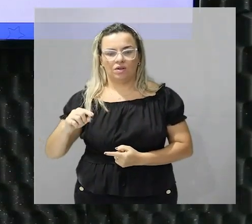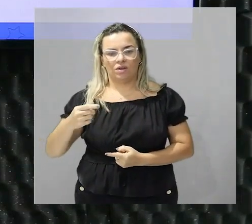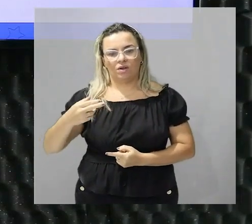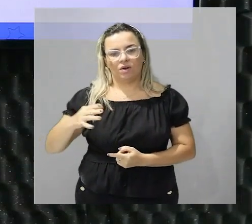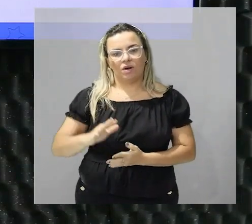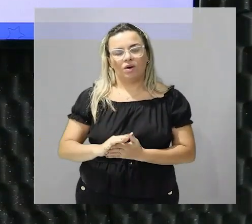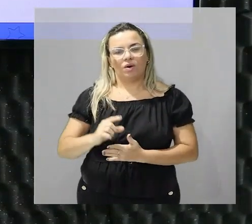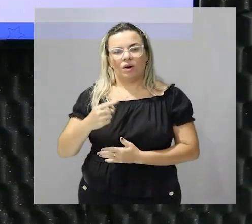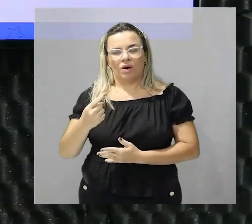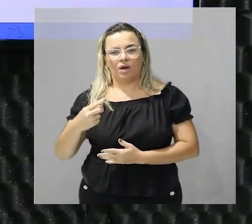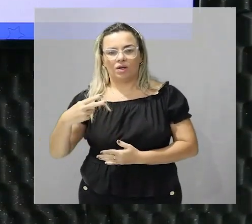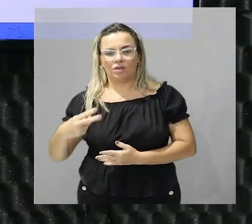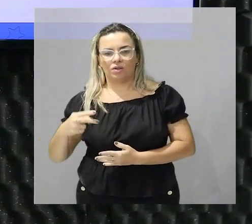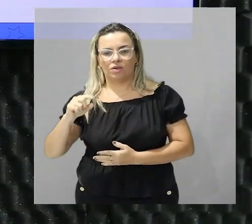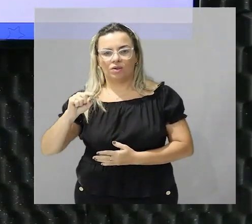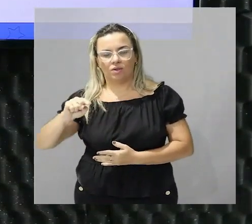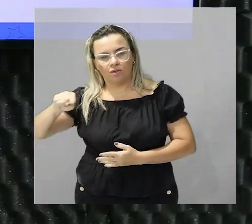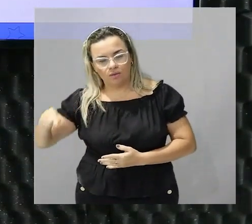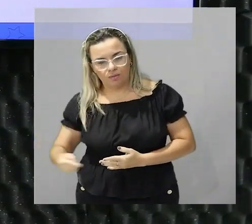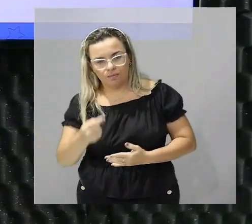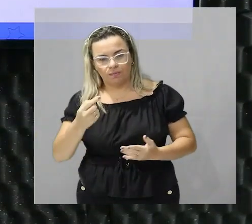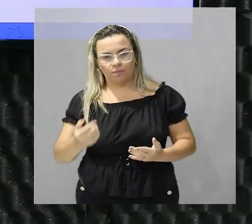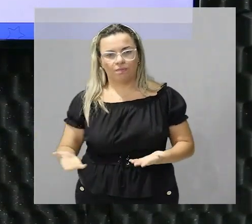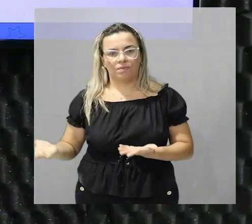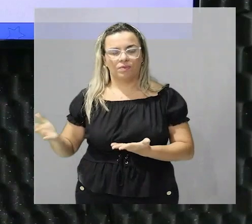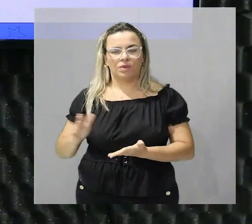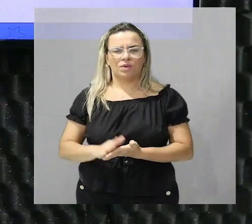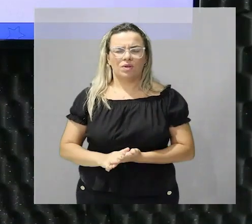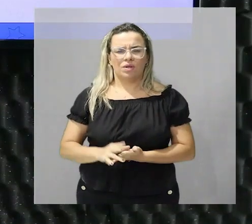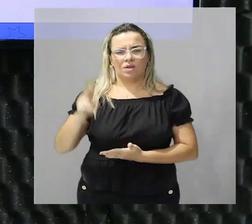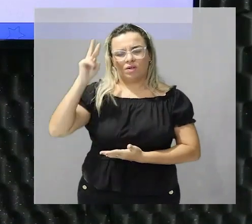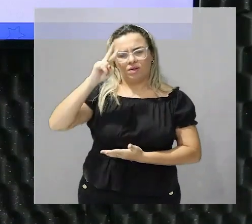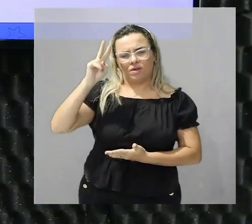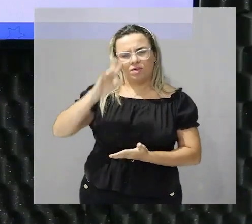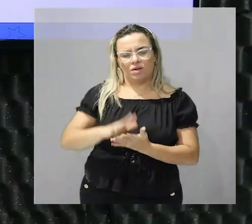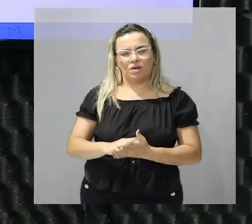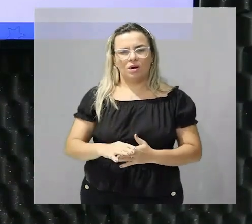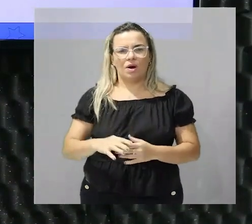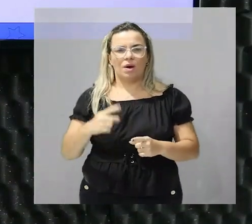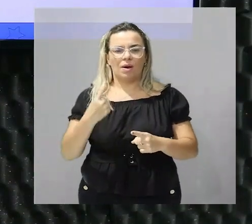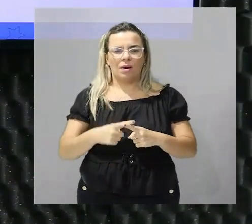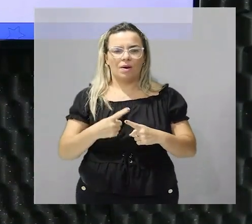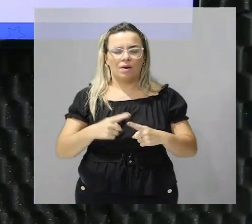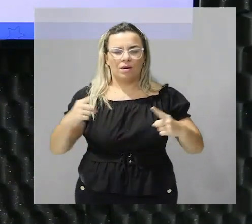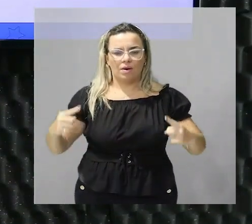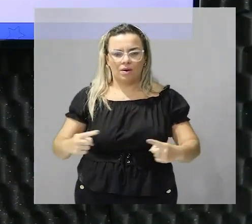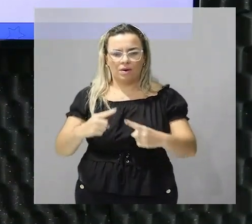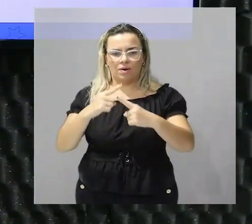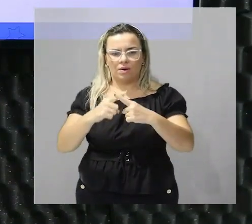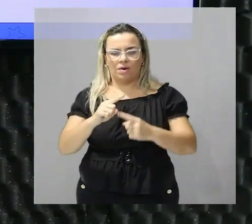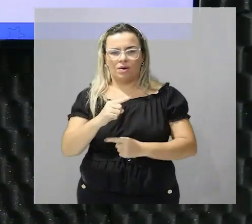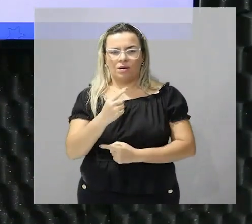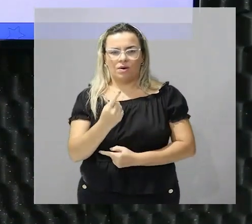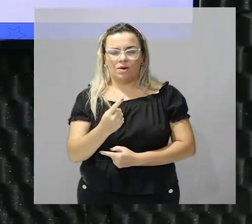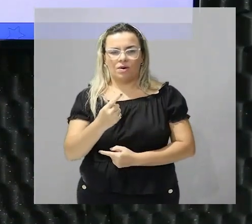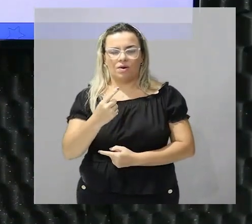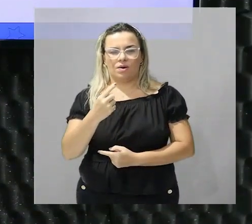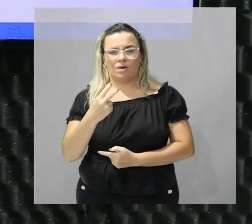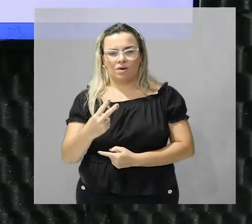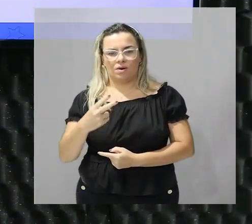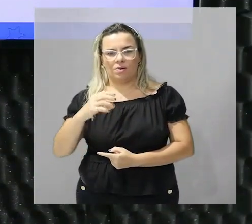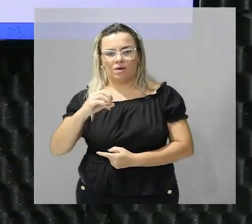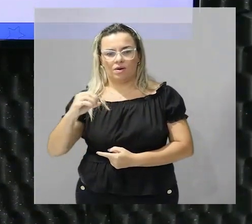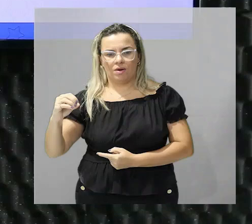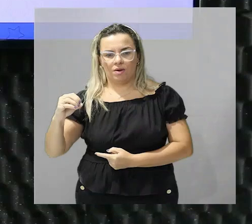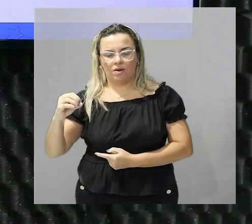Lembre que aqui, por que nós fizemos essa multiplicação? Porque é de 1.200 por cada